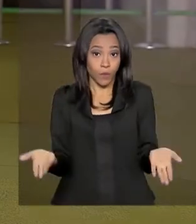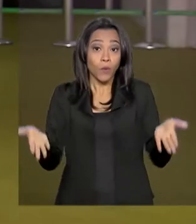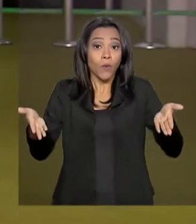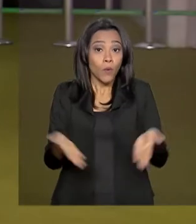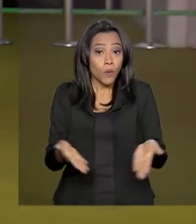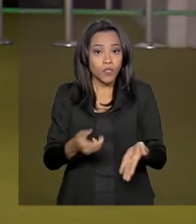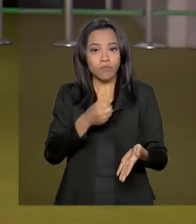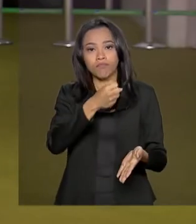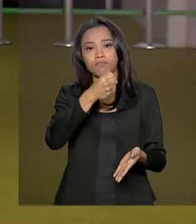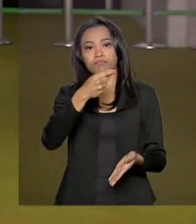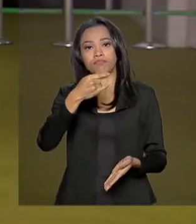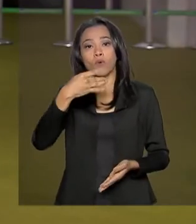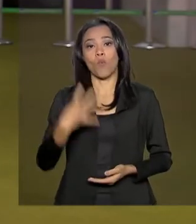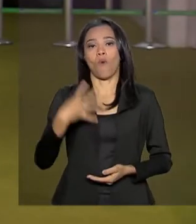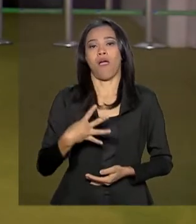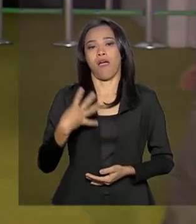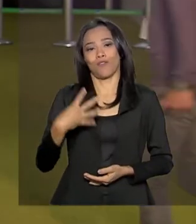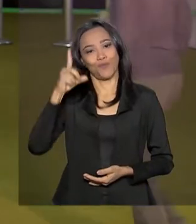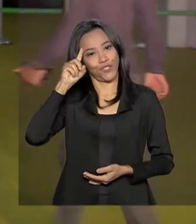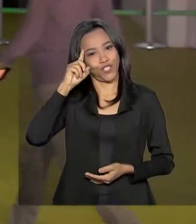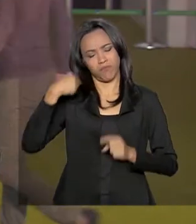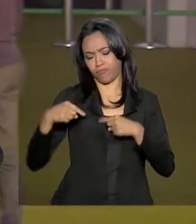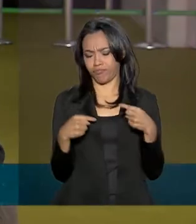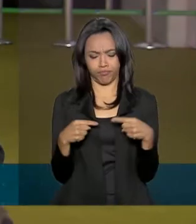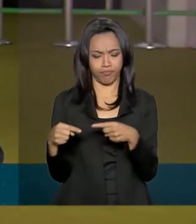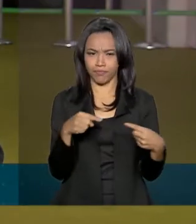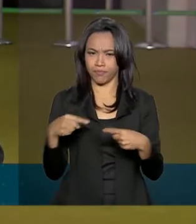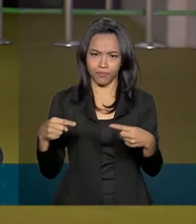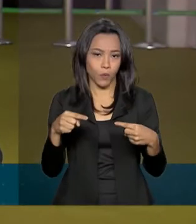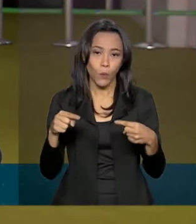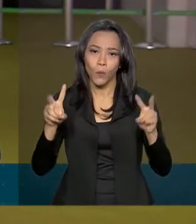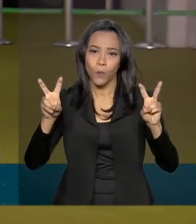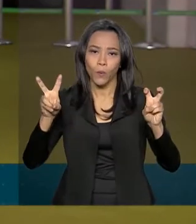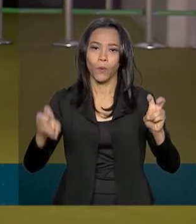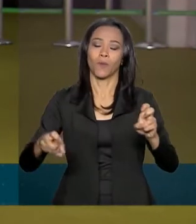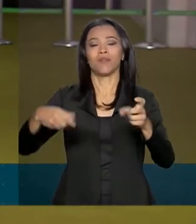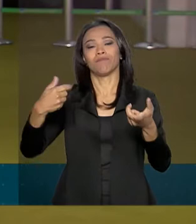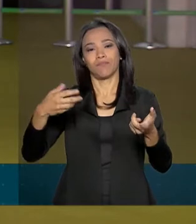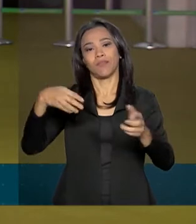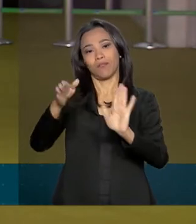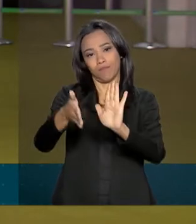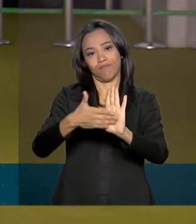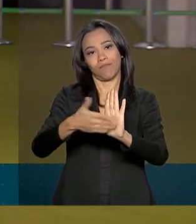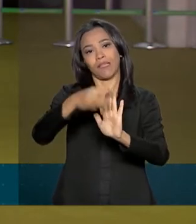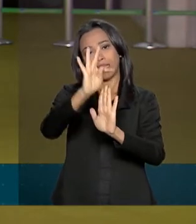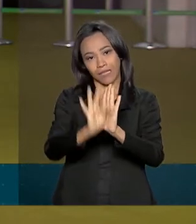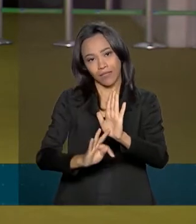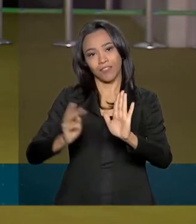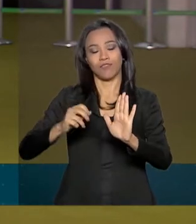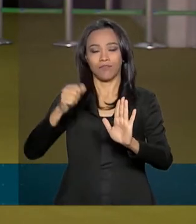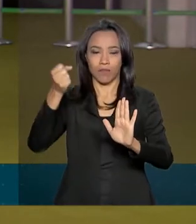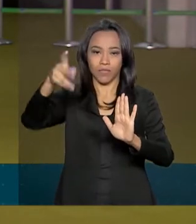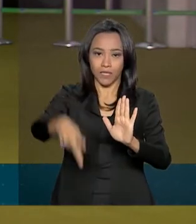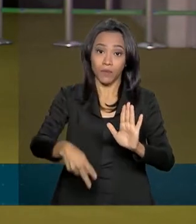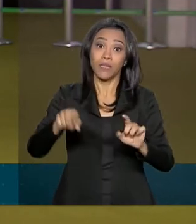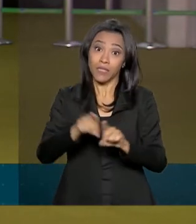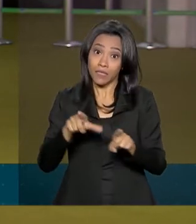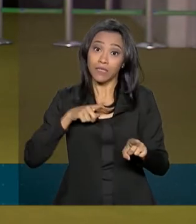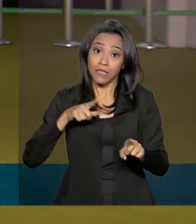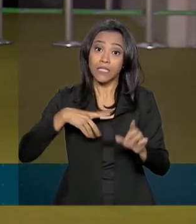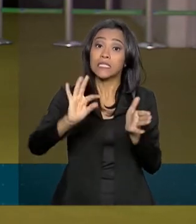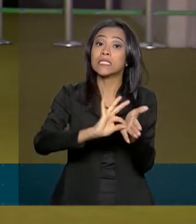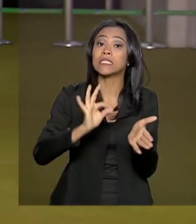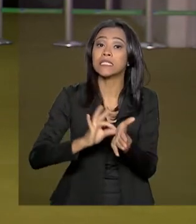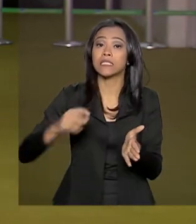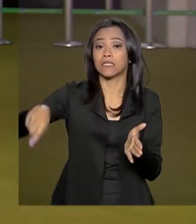é o quarto dia de debates na comissão especial da reforma da previdência e 47 deputados estão inscritos para falar a